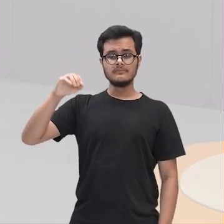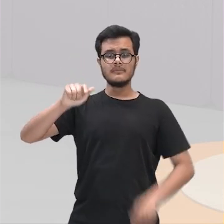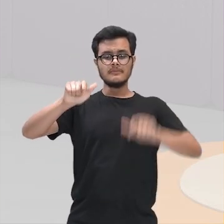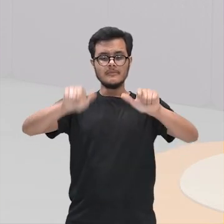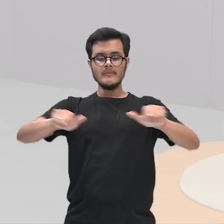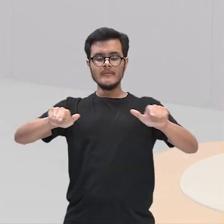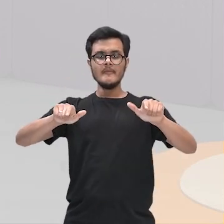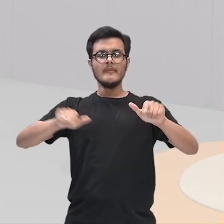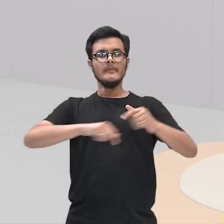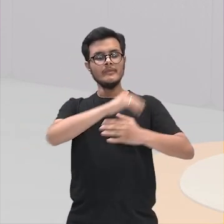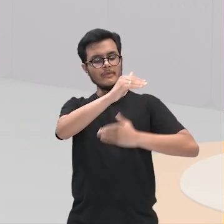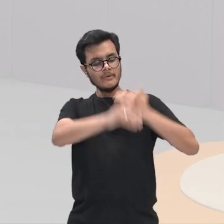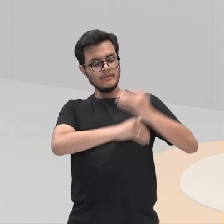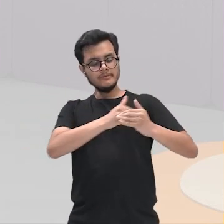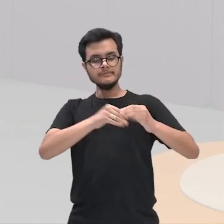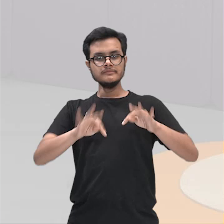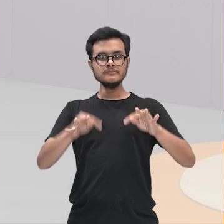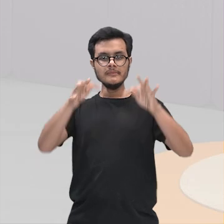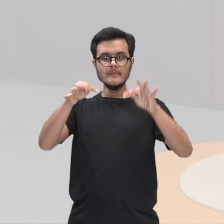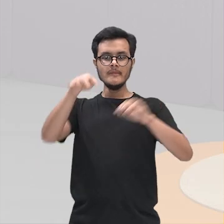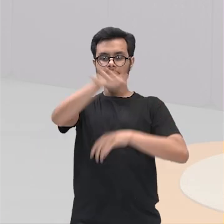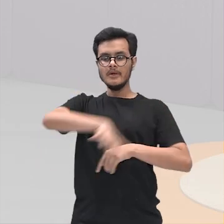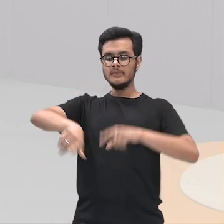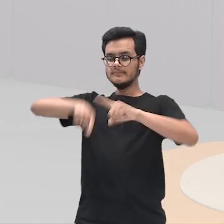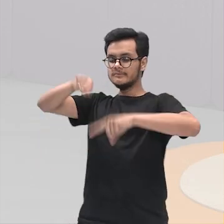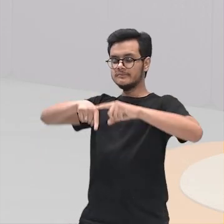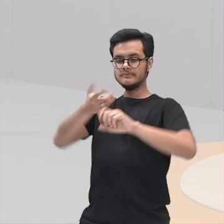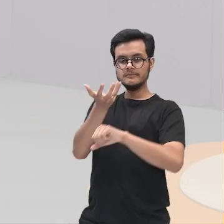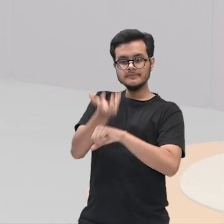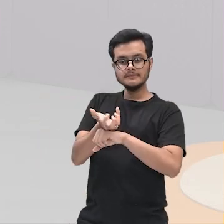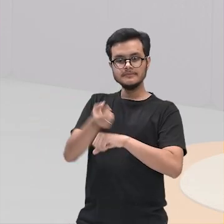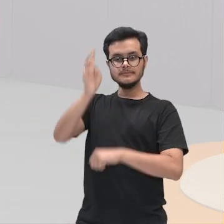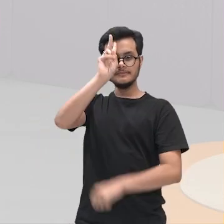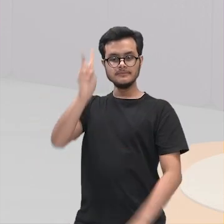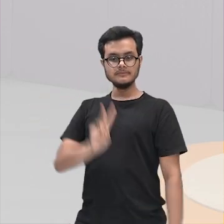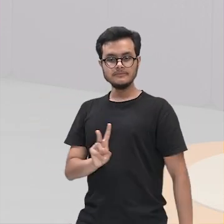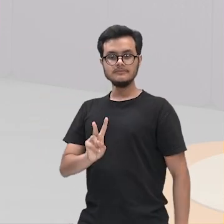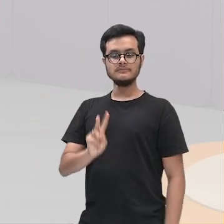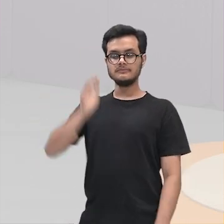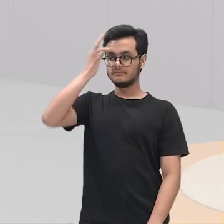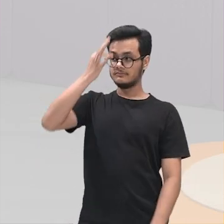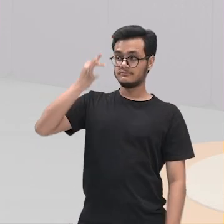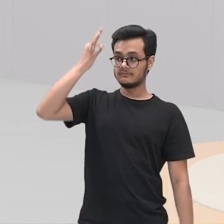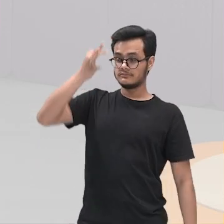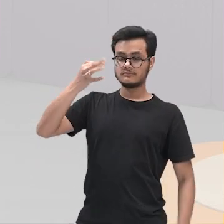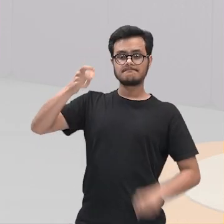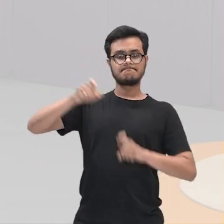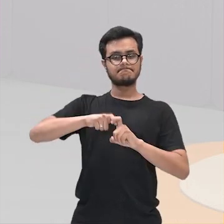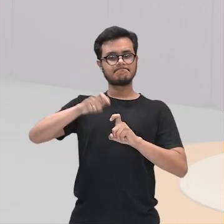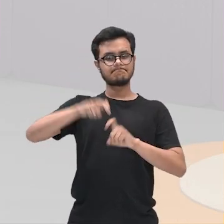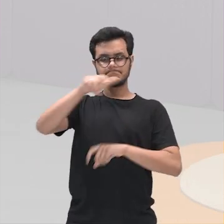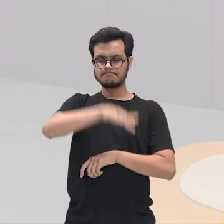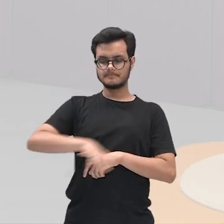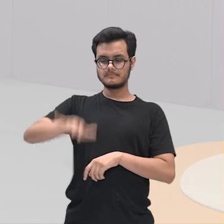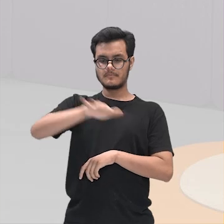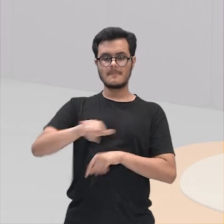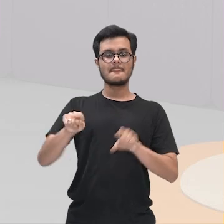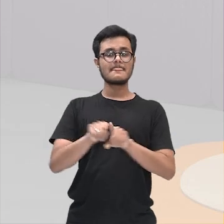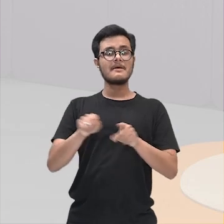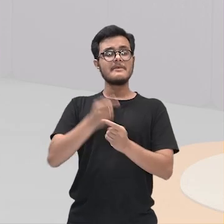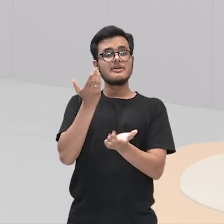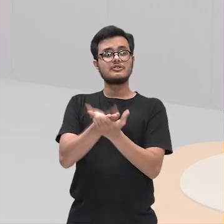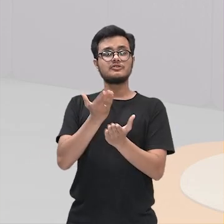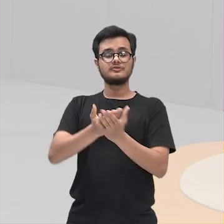fizeram avanços em várias disciplinas, incluindo história, filosofia, medicina e